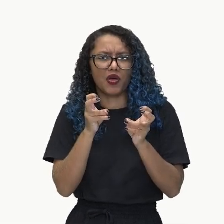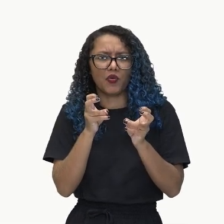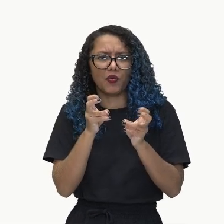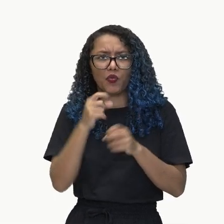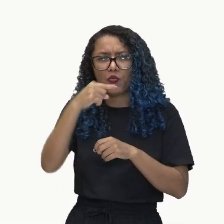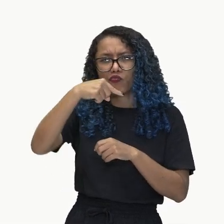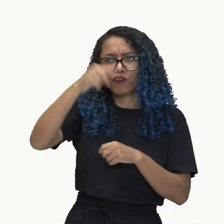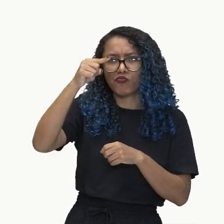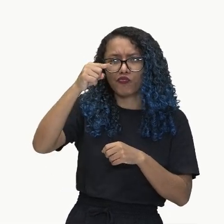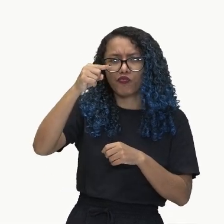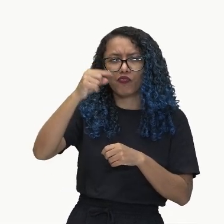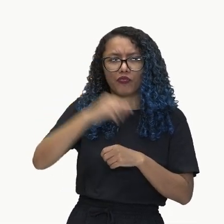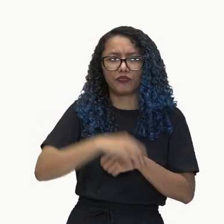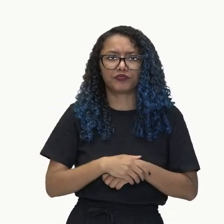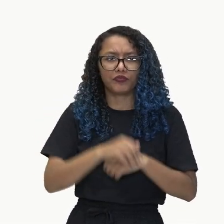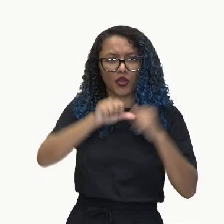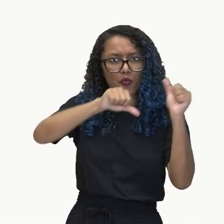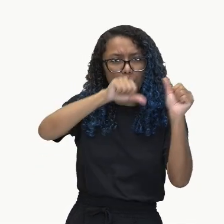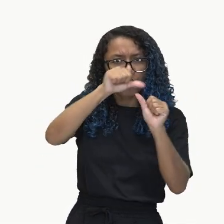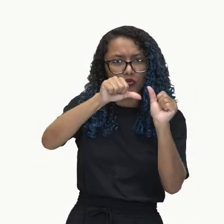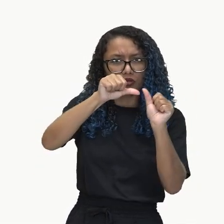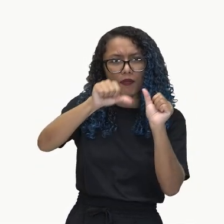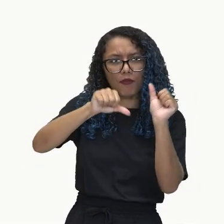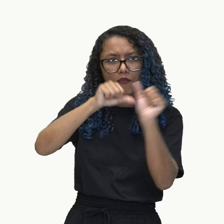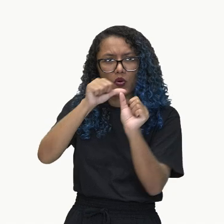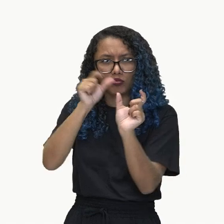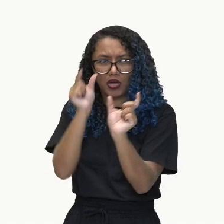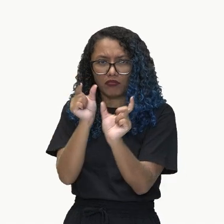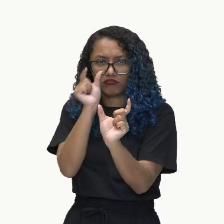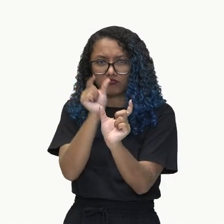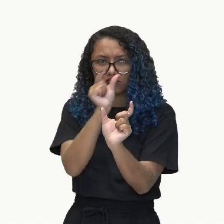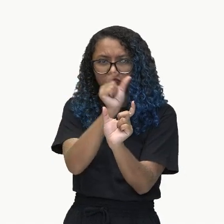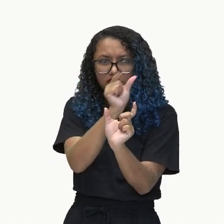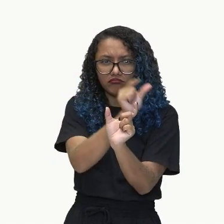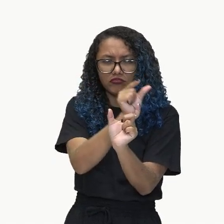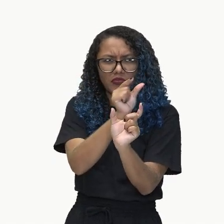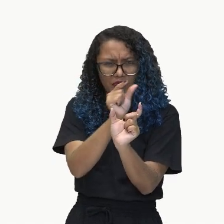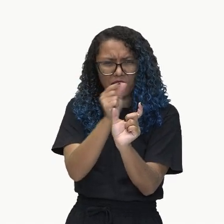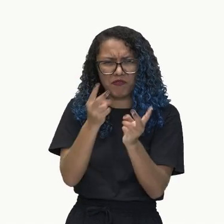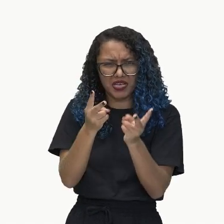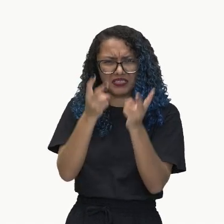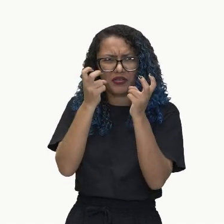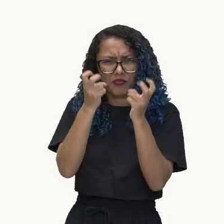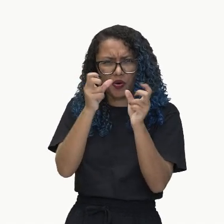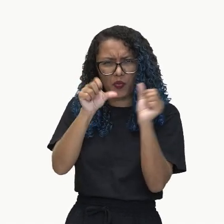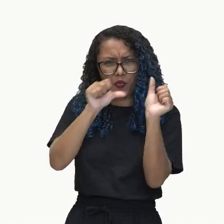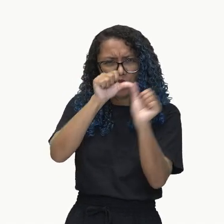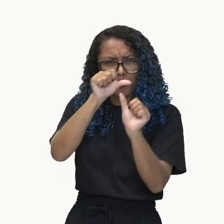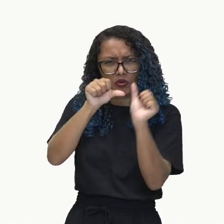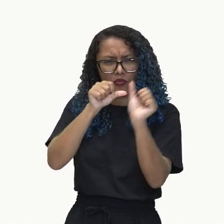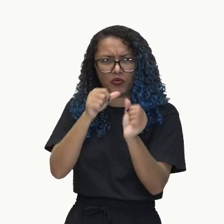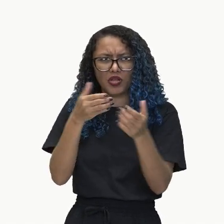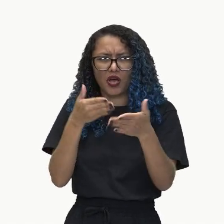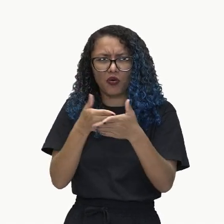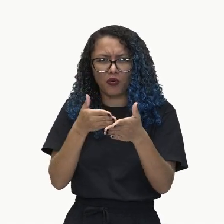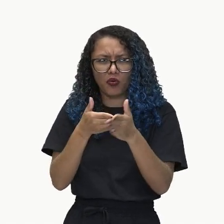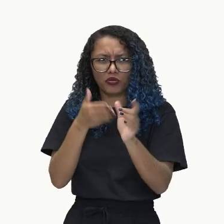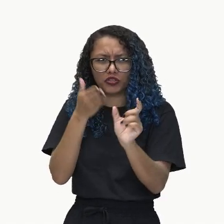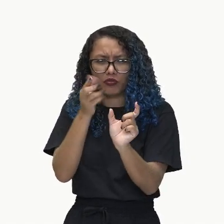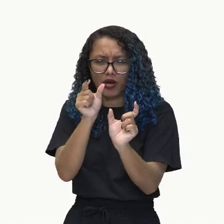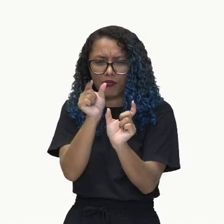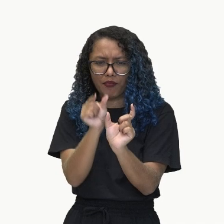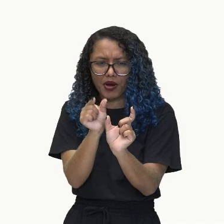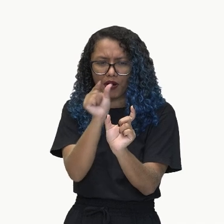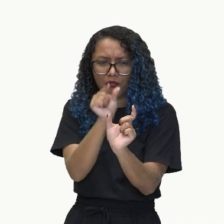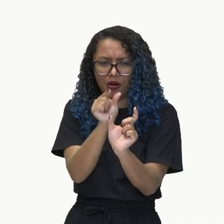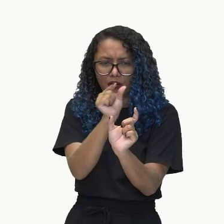assento ele foi mudando de sílaba ele foi caminhando da última sílaba para PR